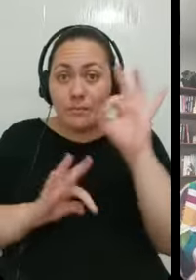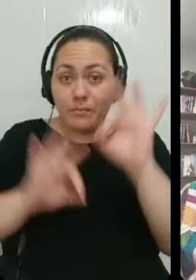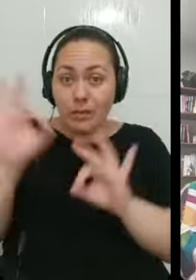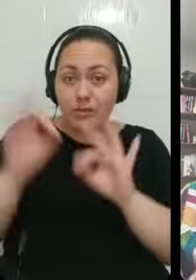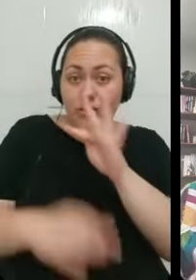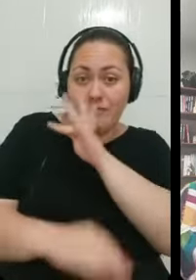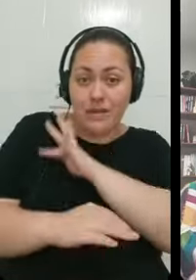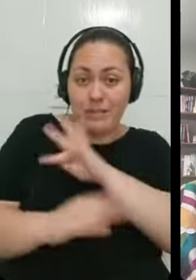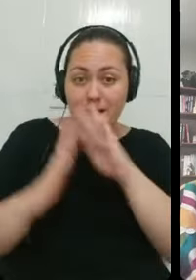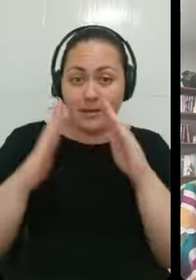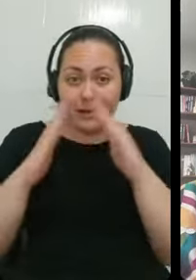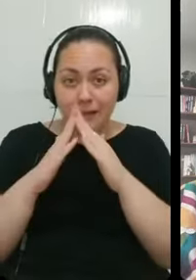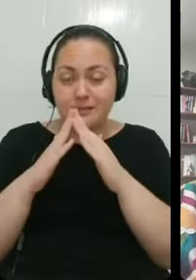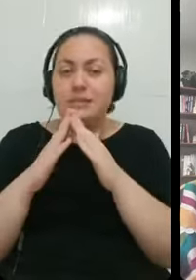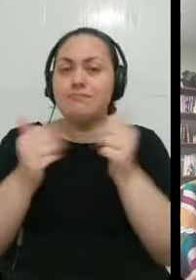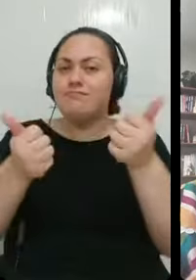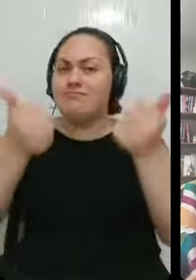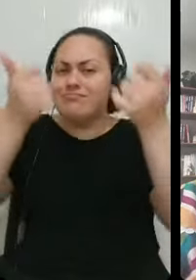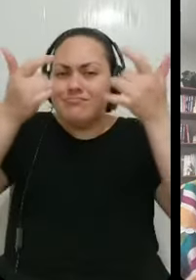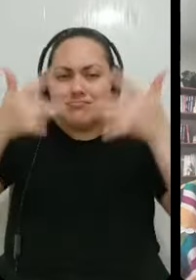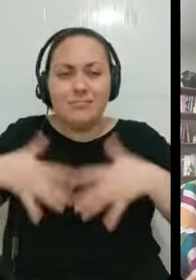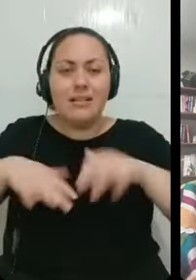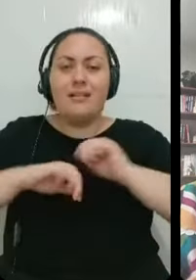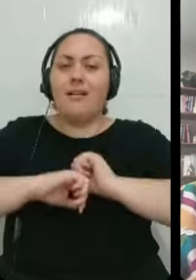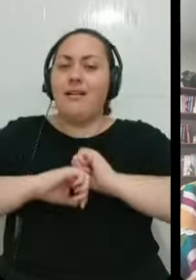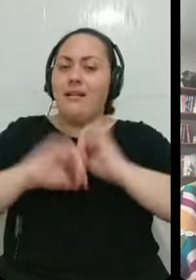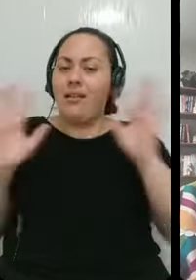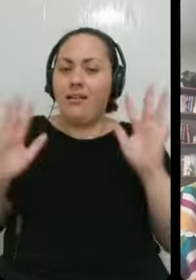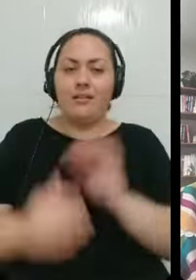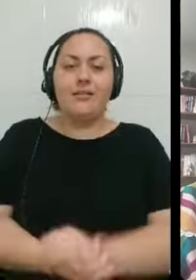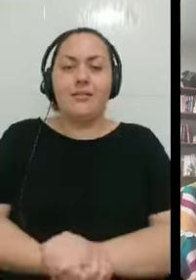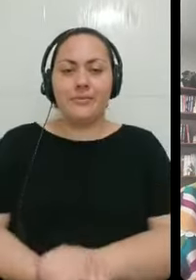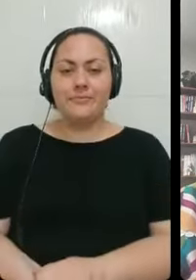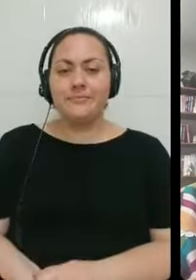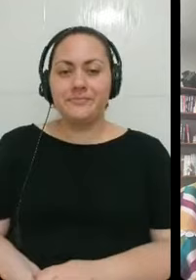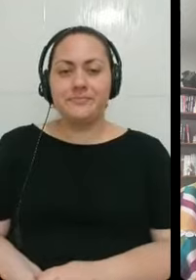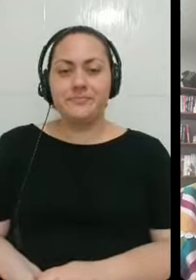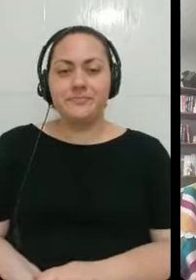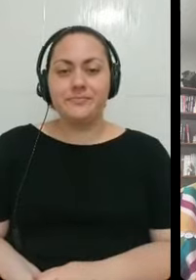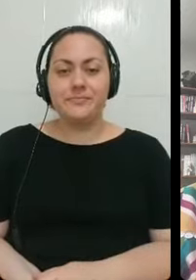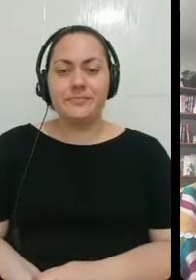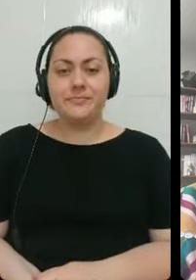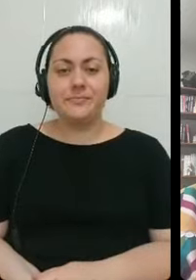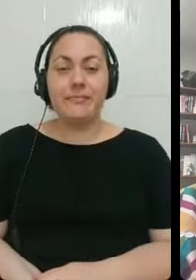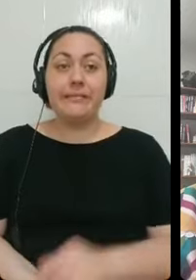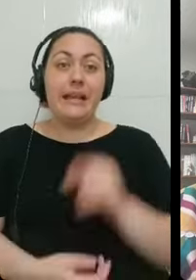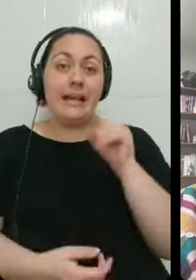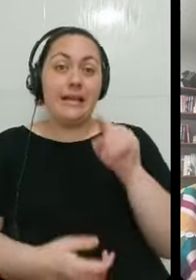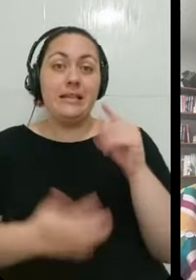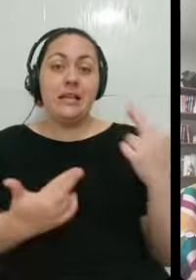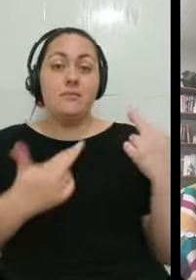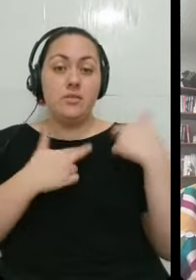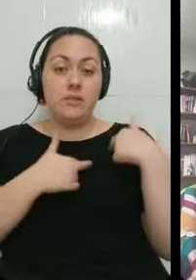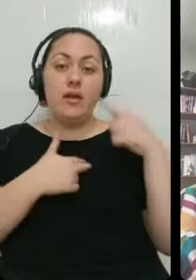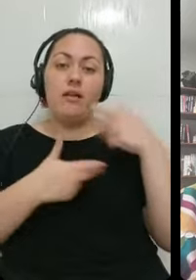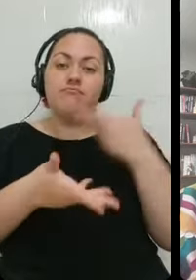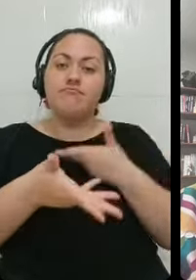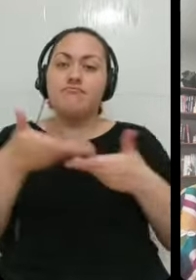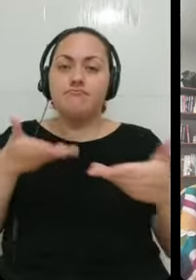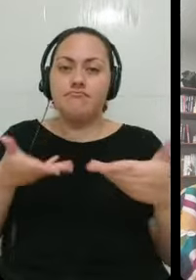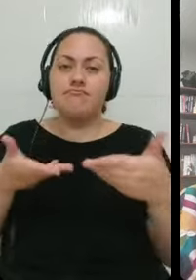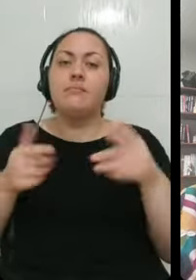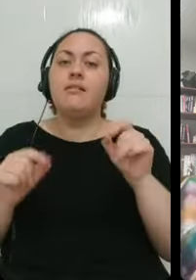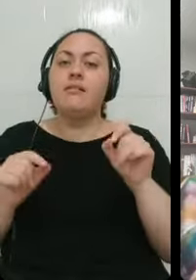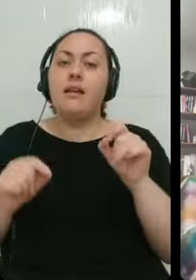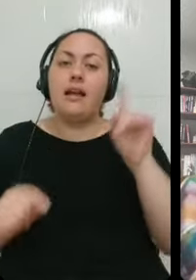muita força, assim, né? E com muita clareza também. Essa responsabilidade é compartilhada, né? Então, é compartilhada